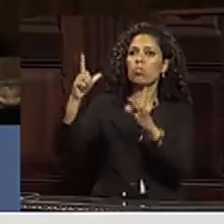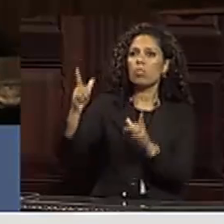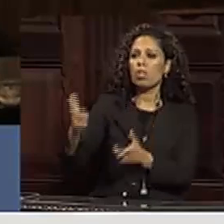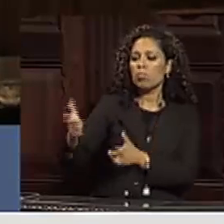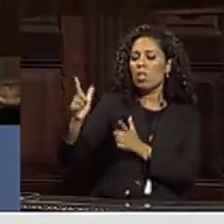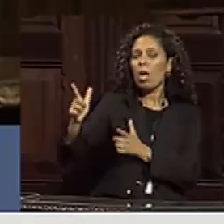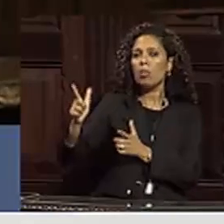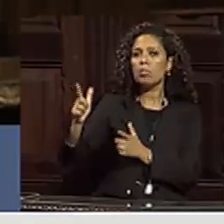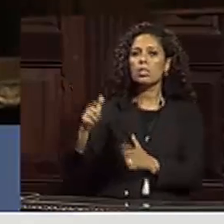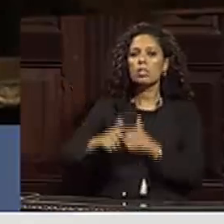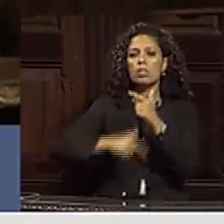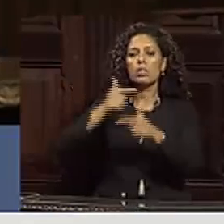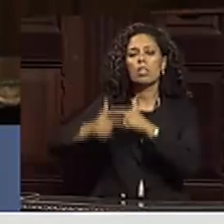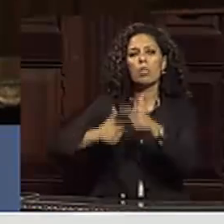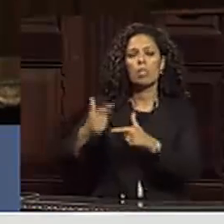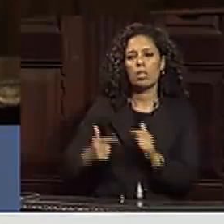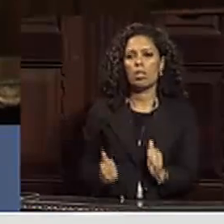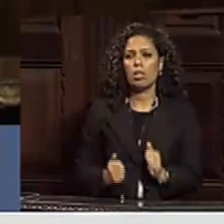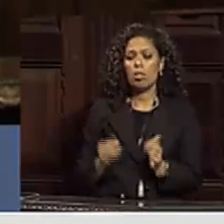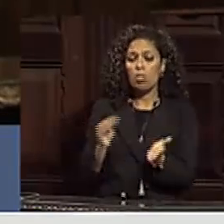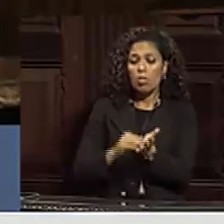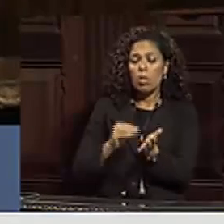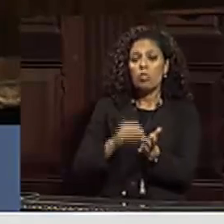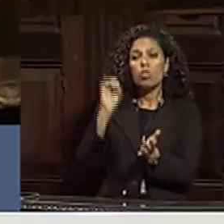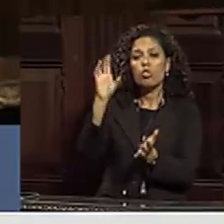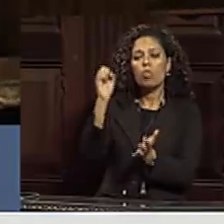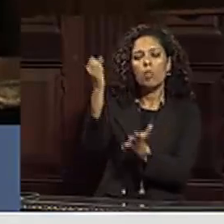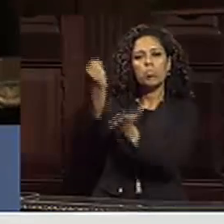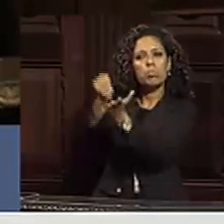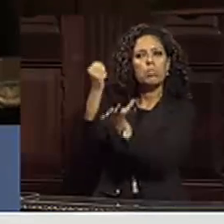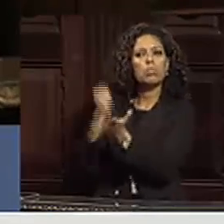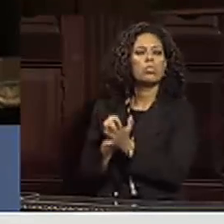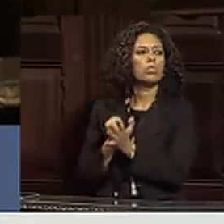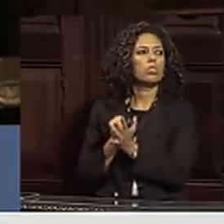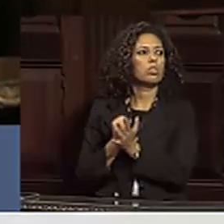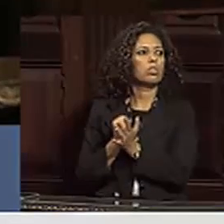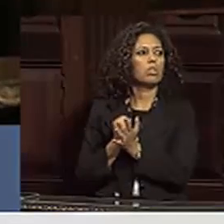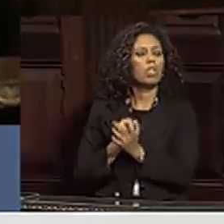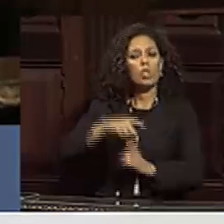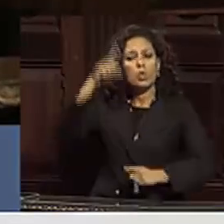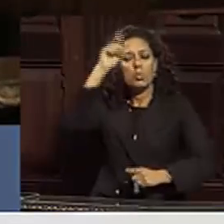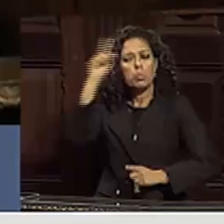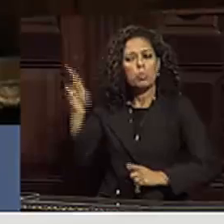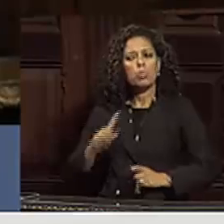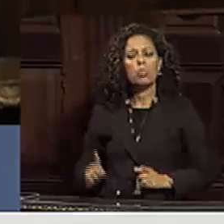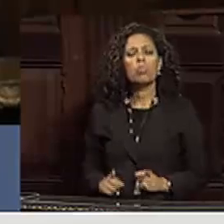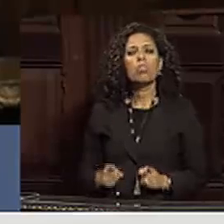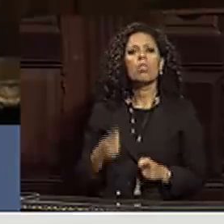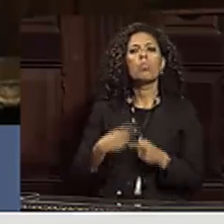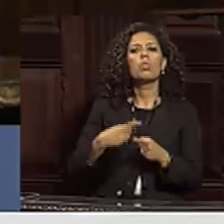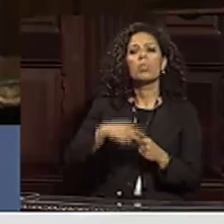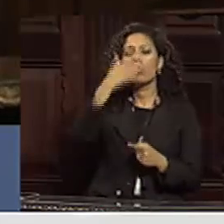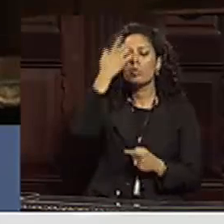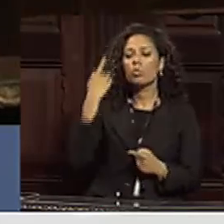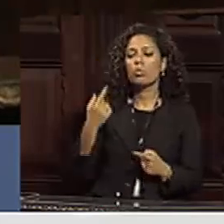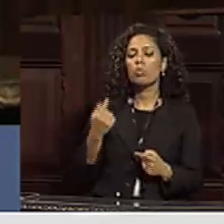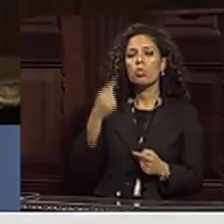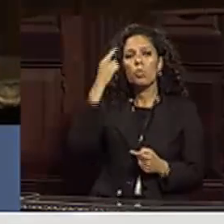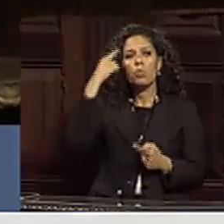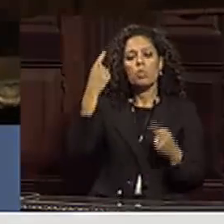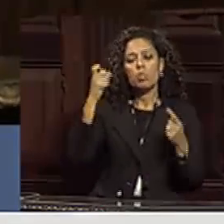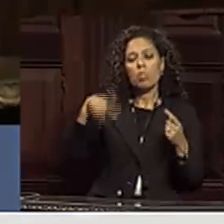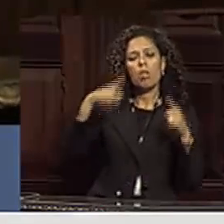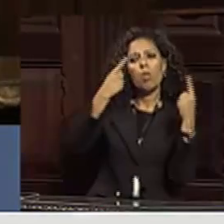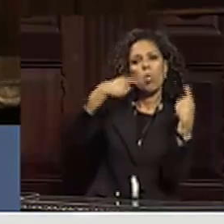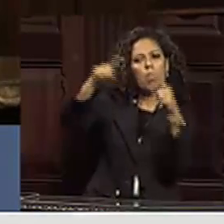novidade, é só um reconhecimento. Eu não sei o que as pessoas que são contra pensam, e para se